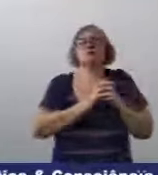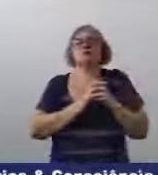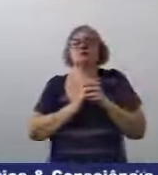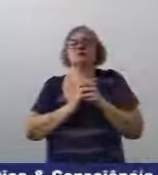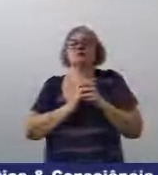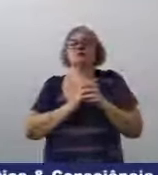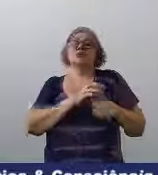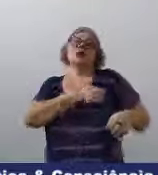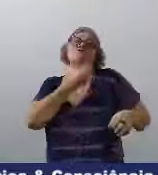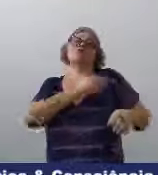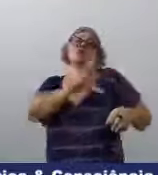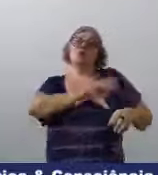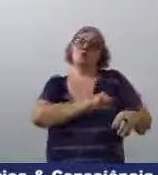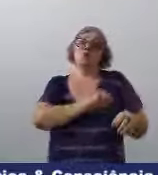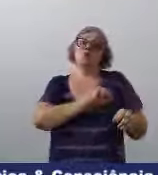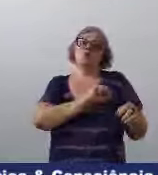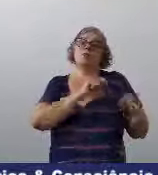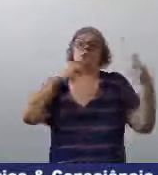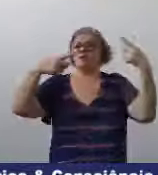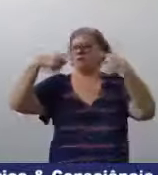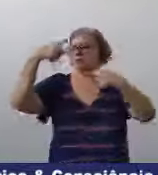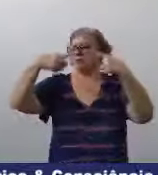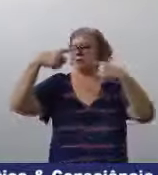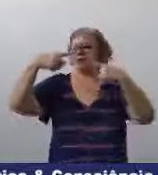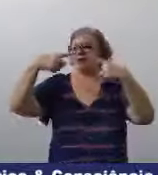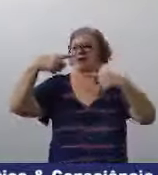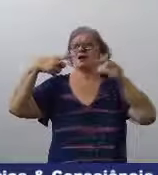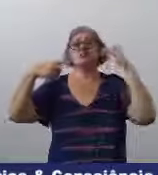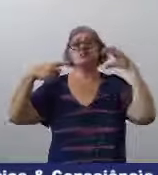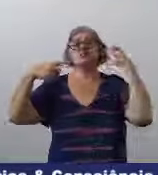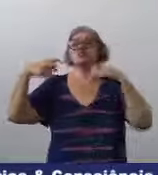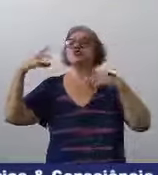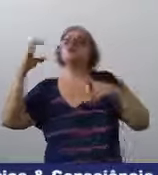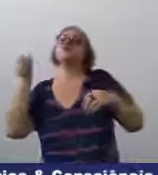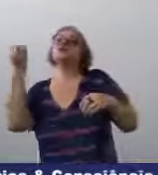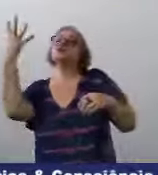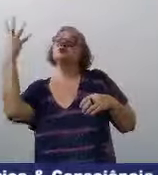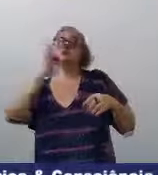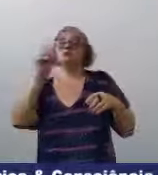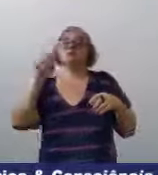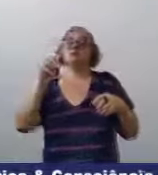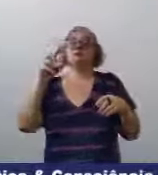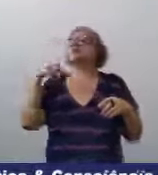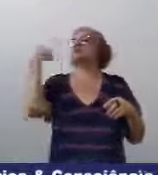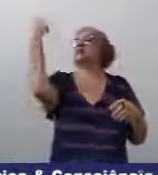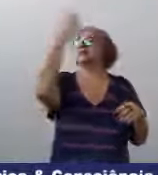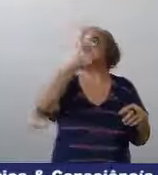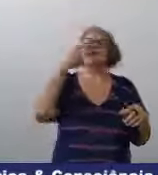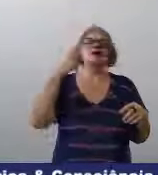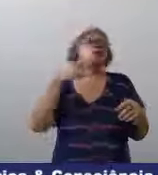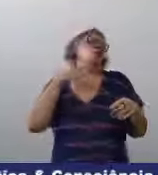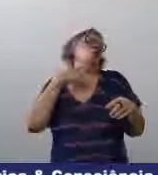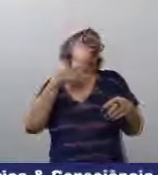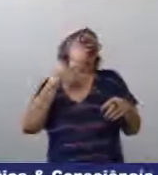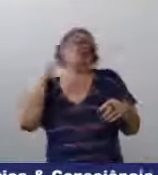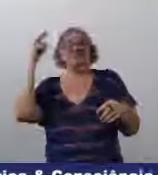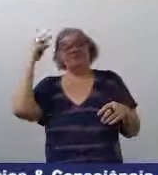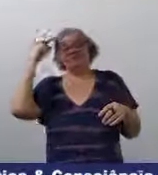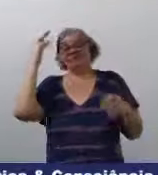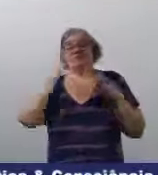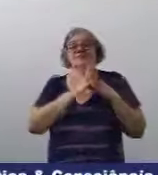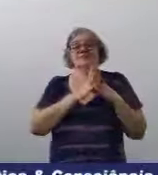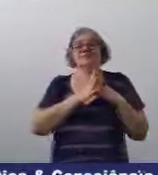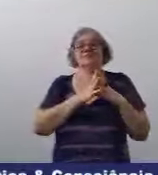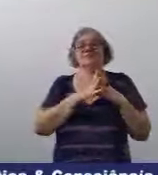amor, saber que hoje não há contradição entre o conhecimento científico e a espiritualidade, e que o tempo é uma grande